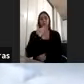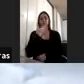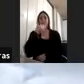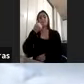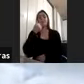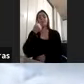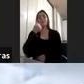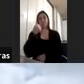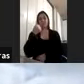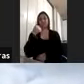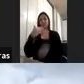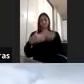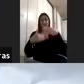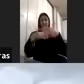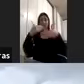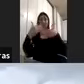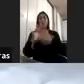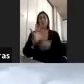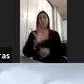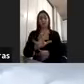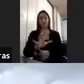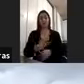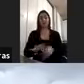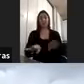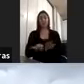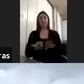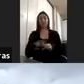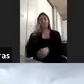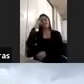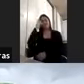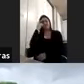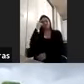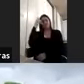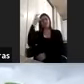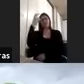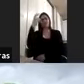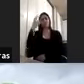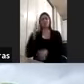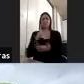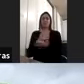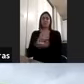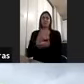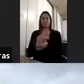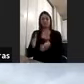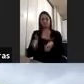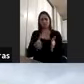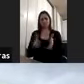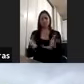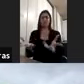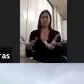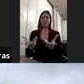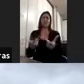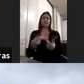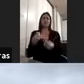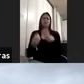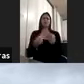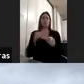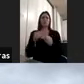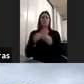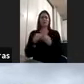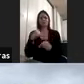netos. Temos que ter inteligência para saber o caminho certo de como construir